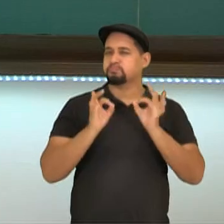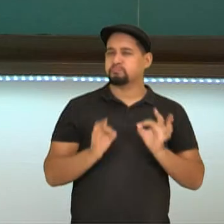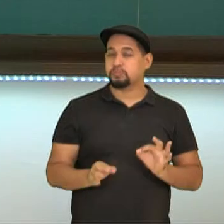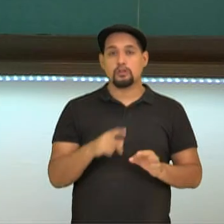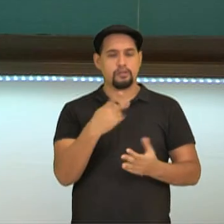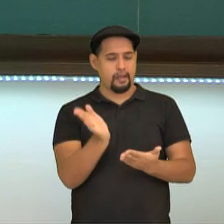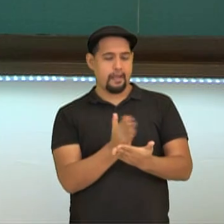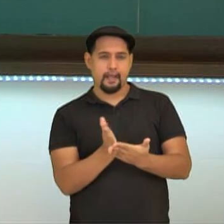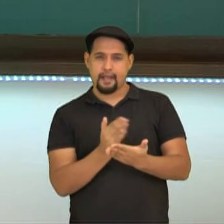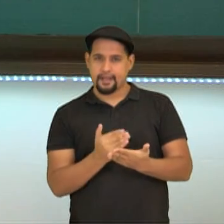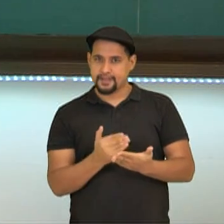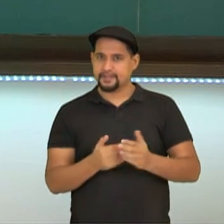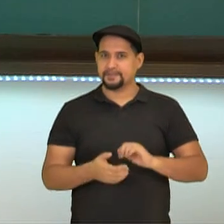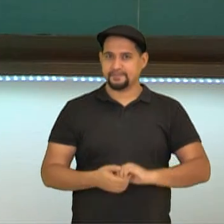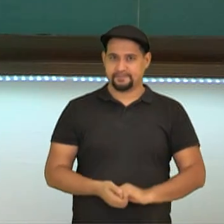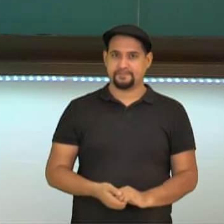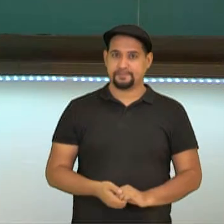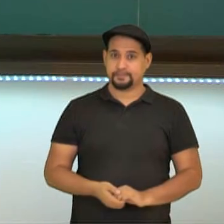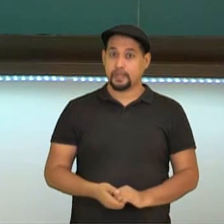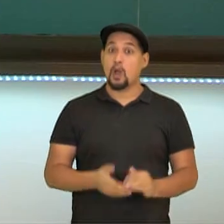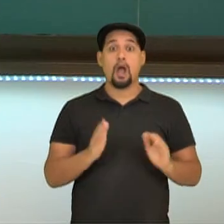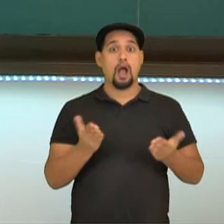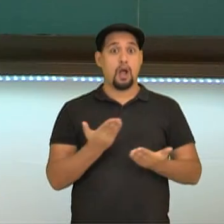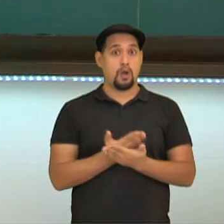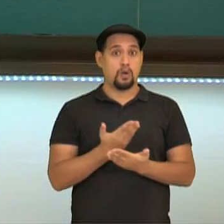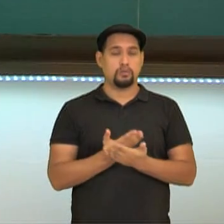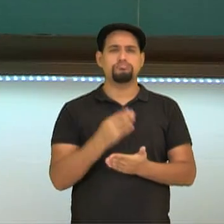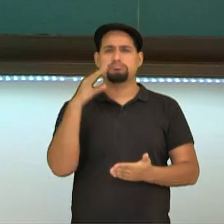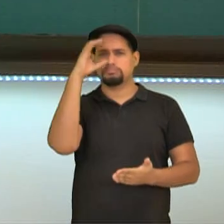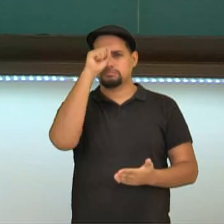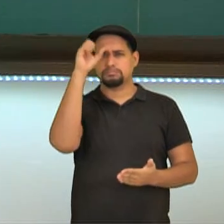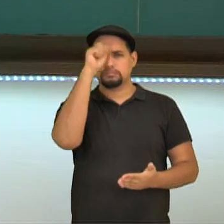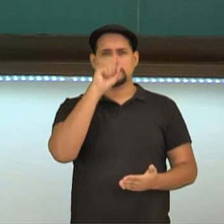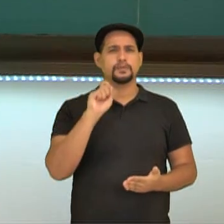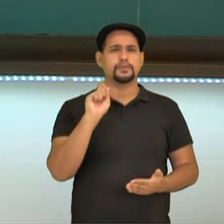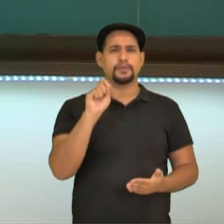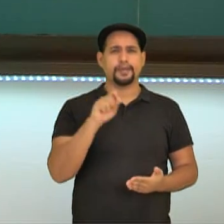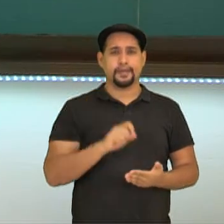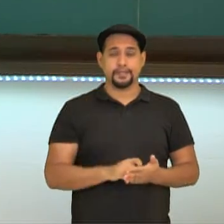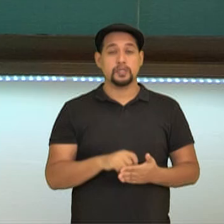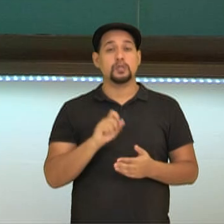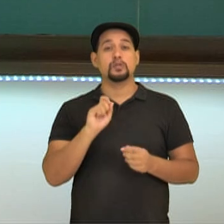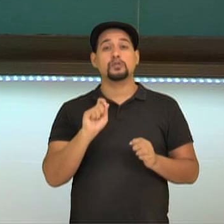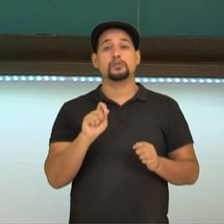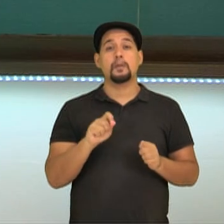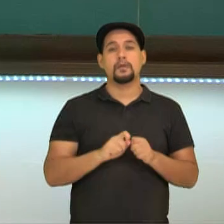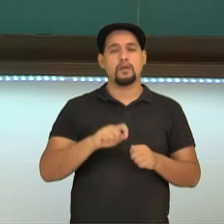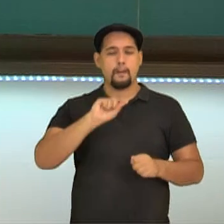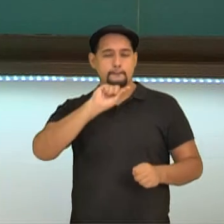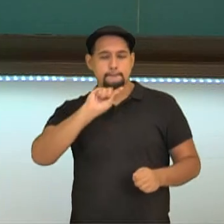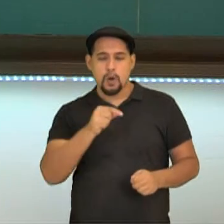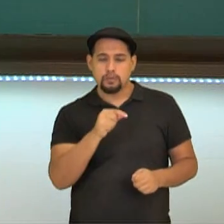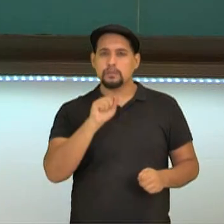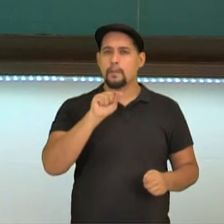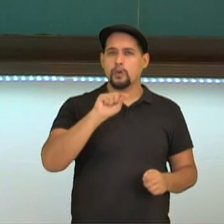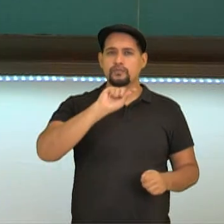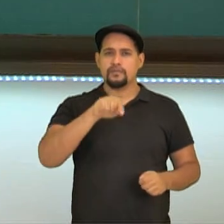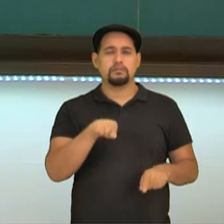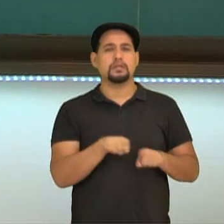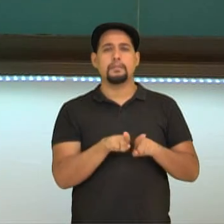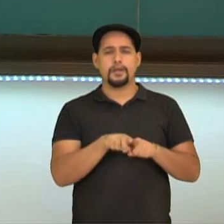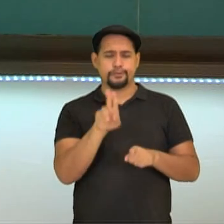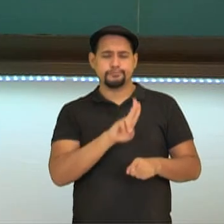seu caderno aí. Então, nesta aula, aprendemos mais sobre o ponto e o ponto e vírgula.